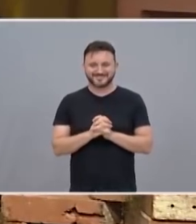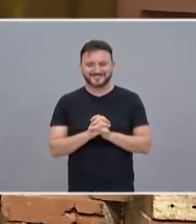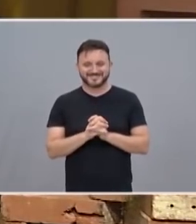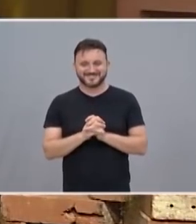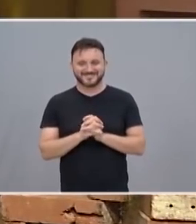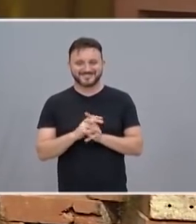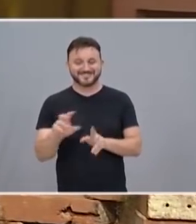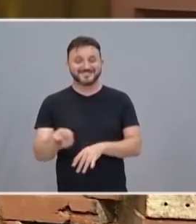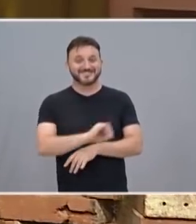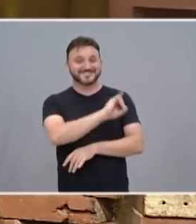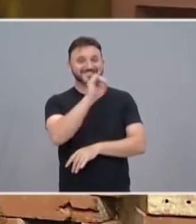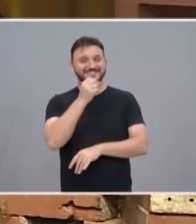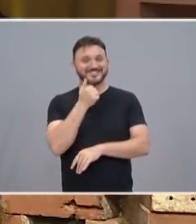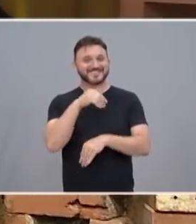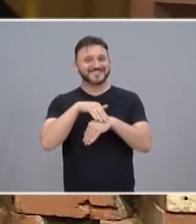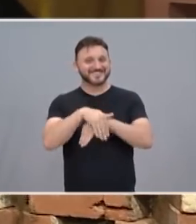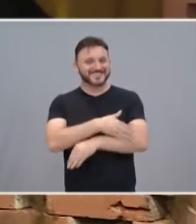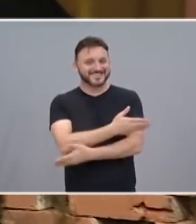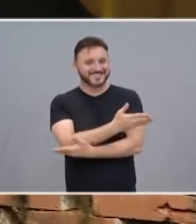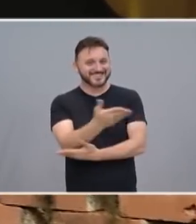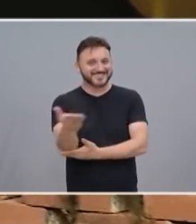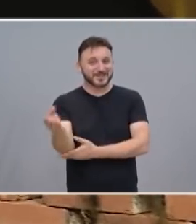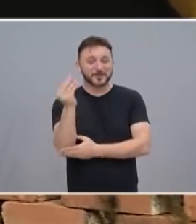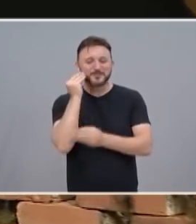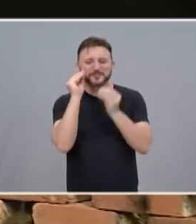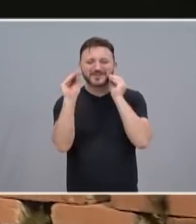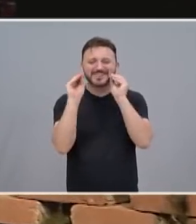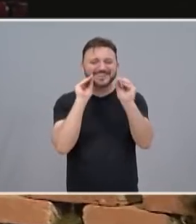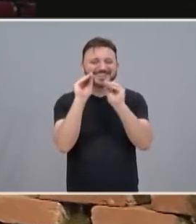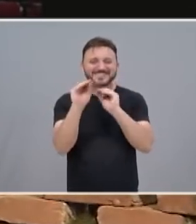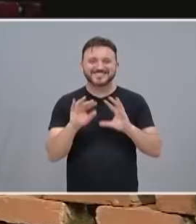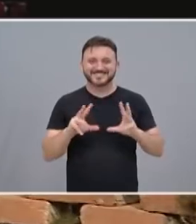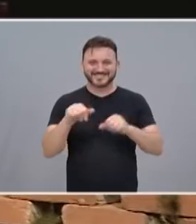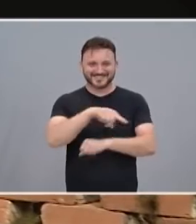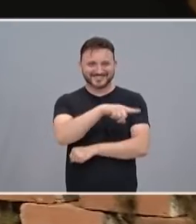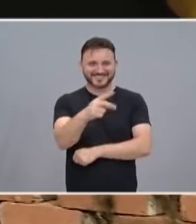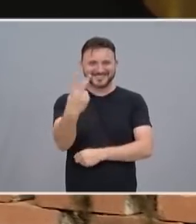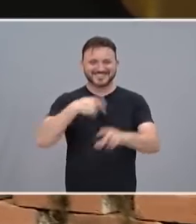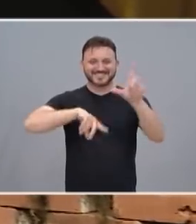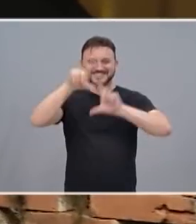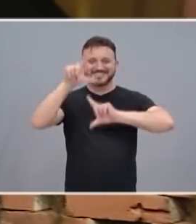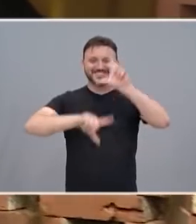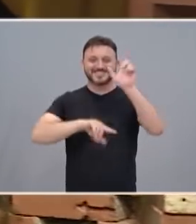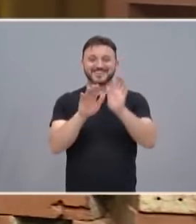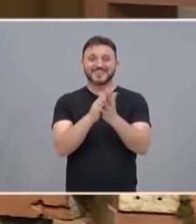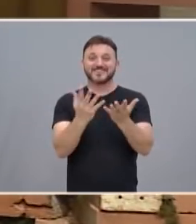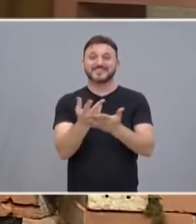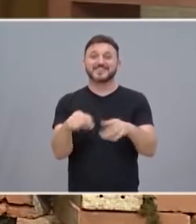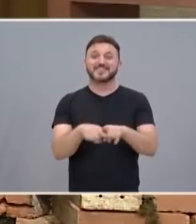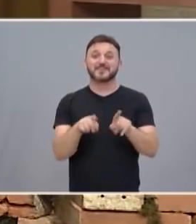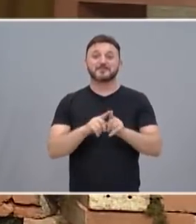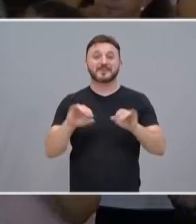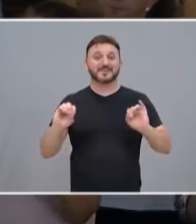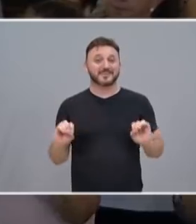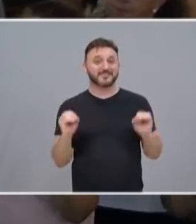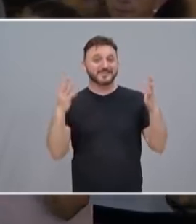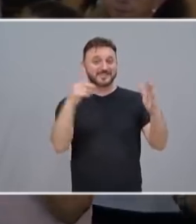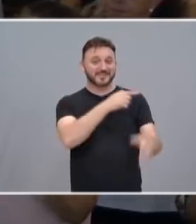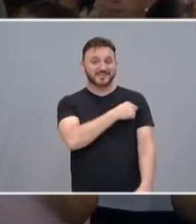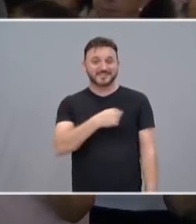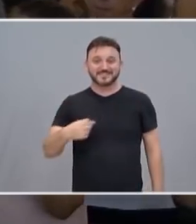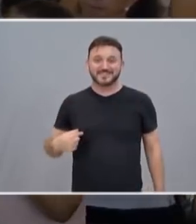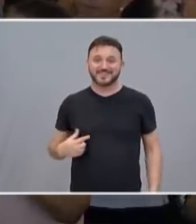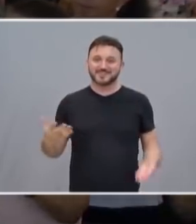se você sabe mesmo se as muralhas vão cair. Vamos louvar. Adeus, assim, ó. Vamos lá. Oh, vamos lá. Na animação, na alegria,